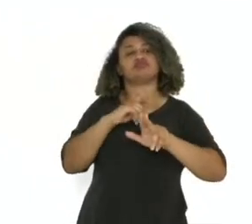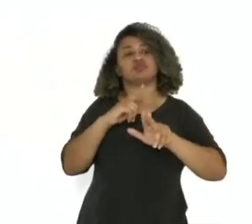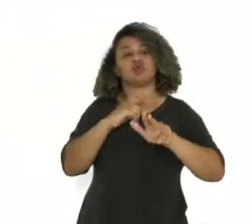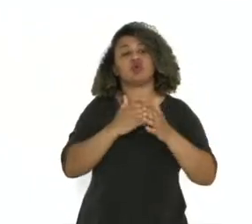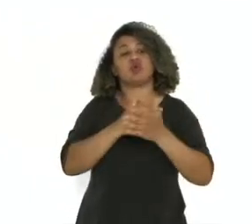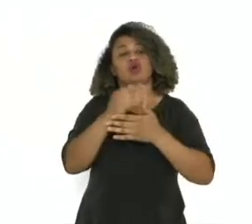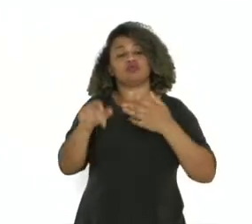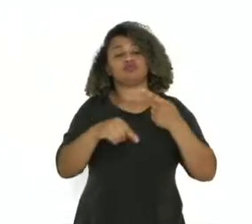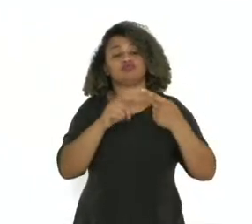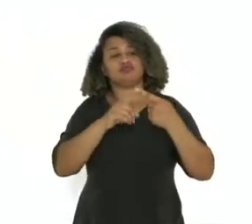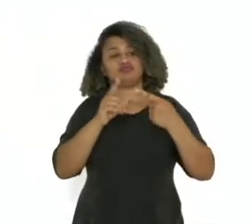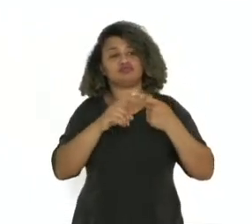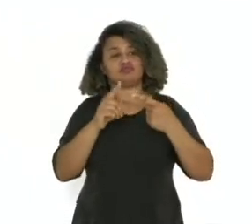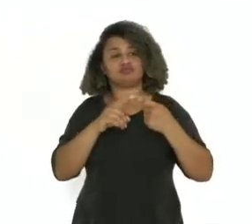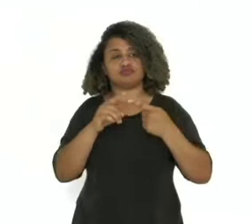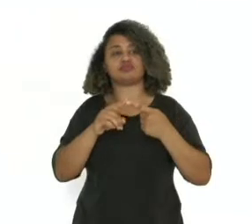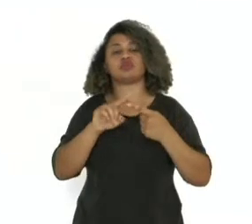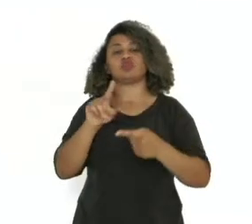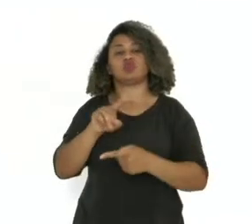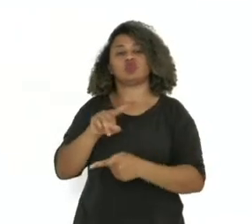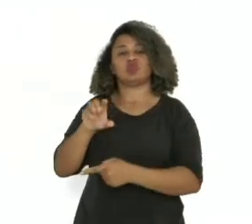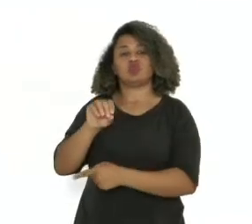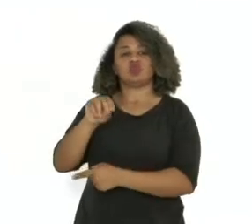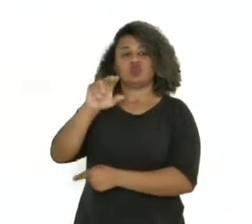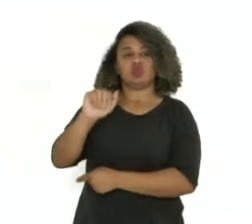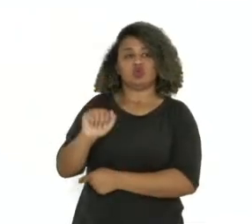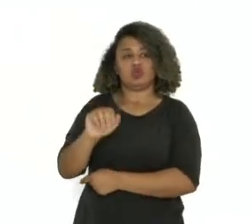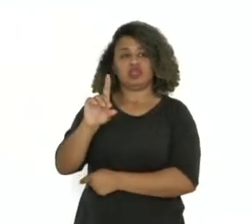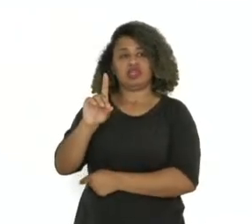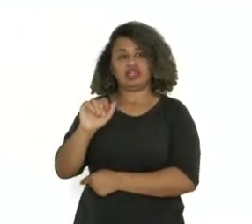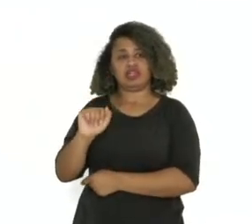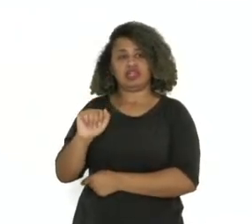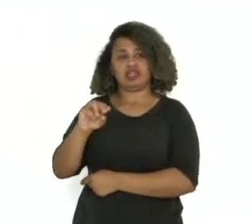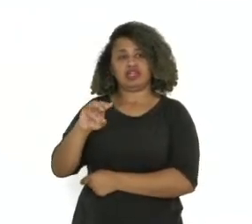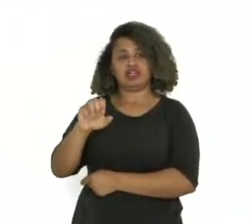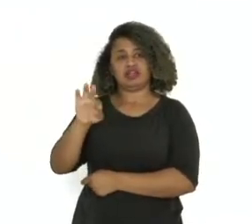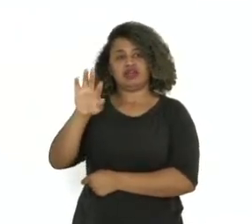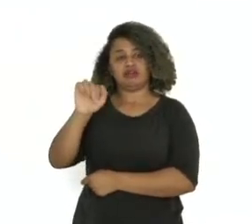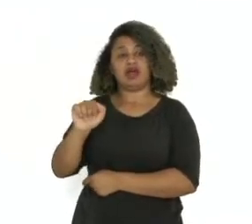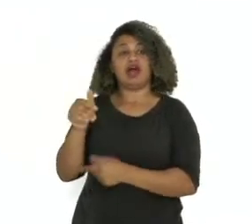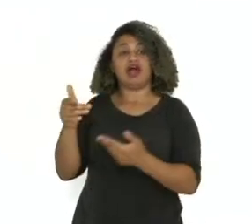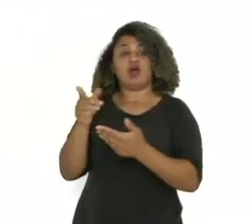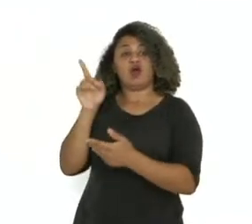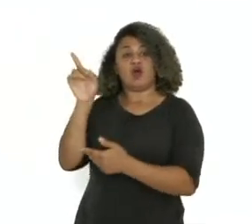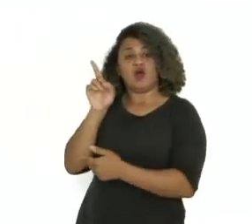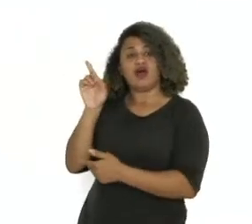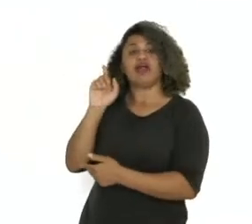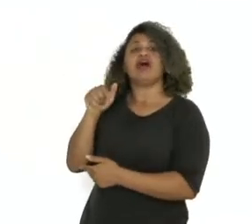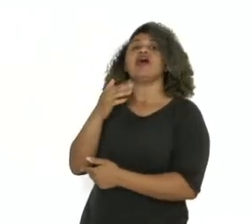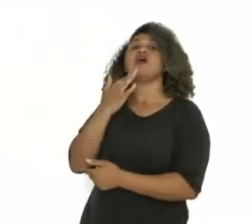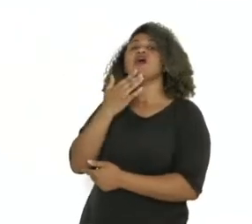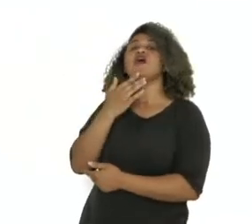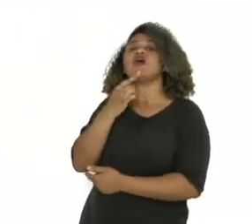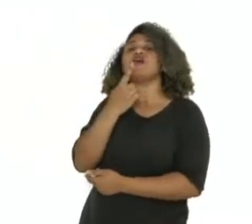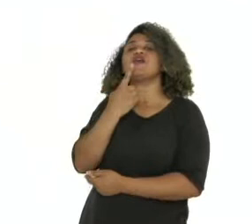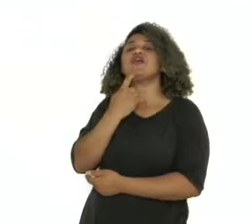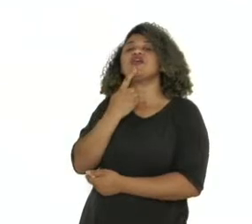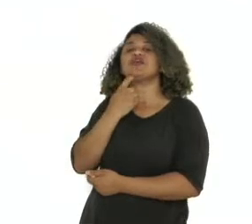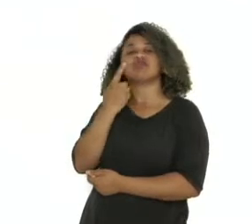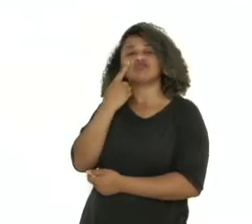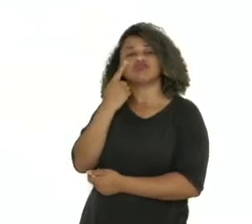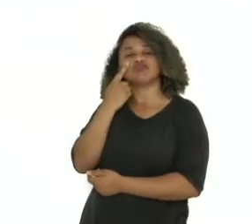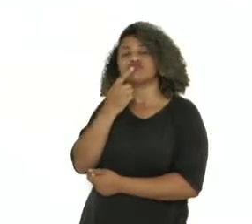ali pela Zona da Mata. Nós localizamos ela ali no nosso mapa, ela está na cor vermelha, então